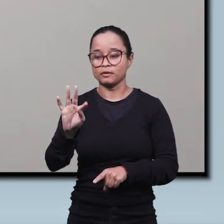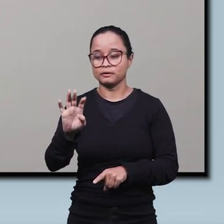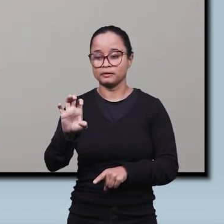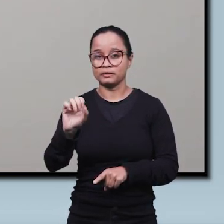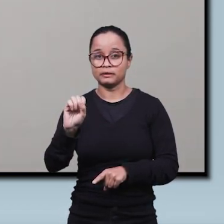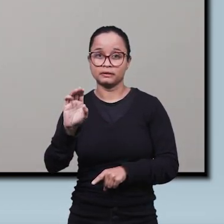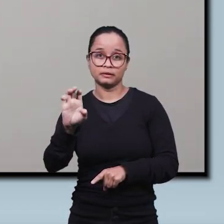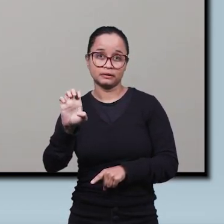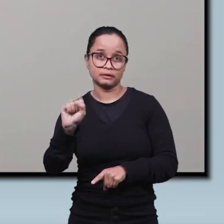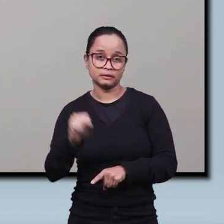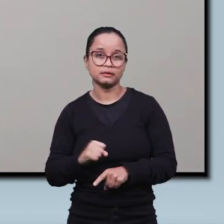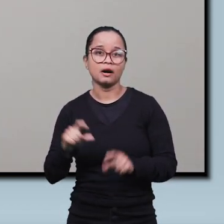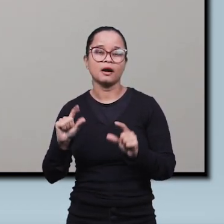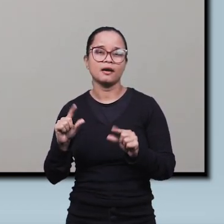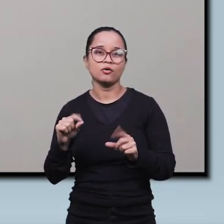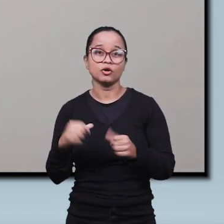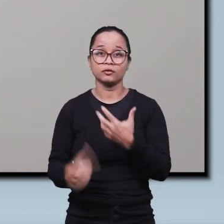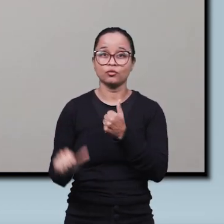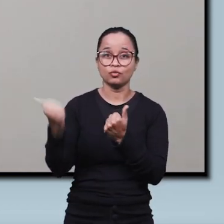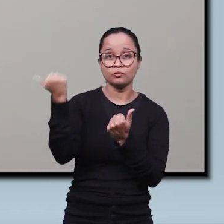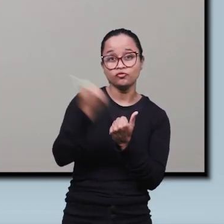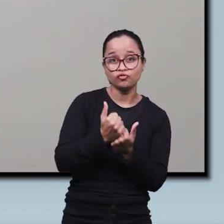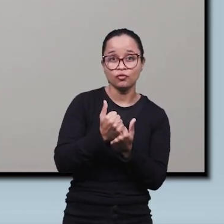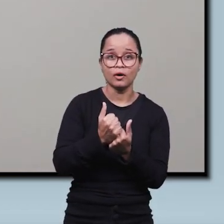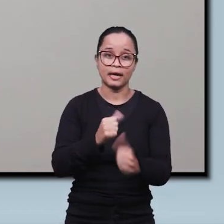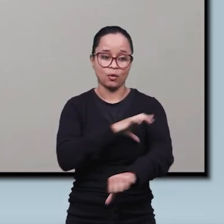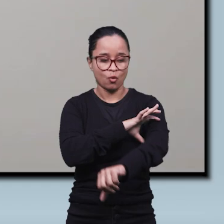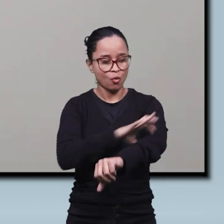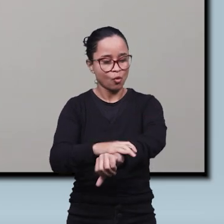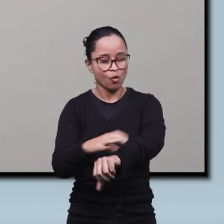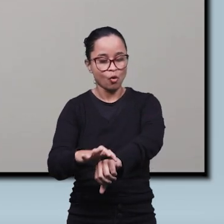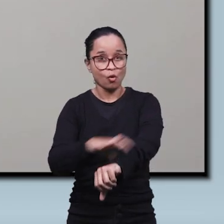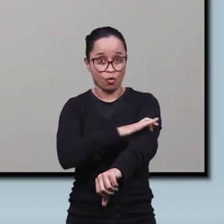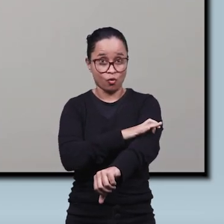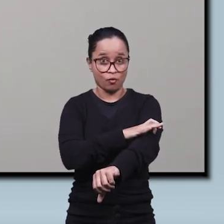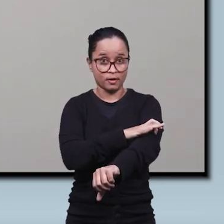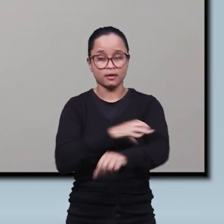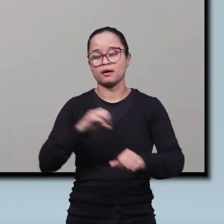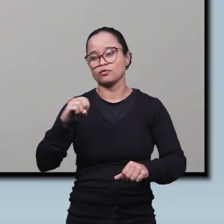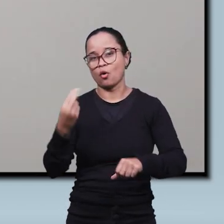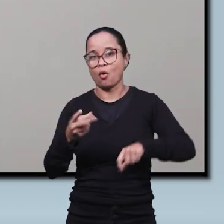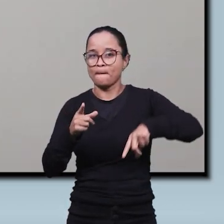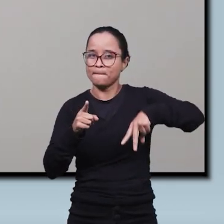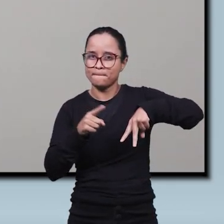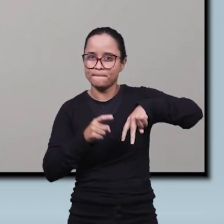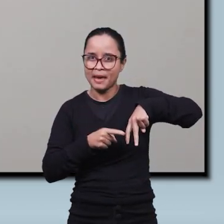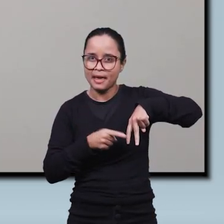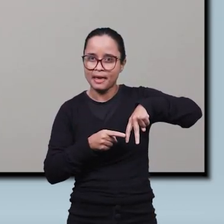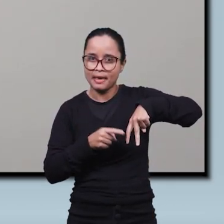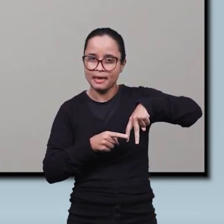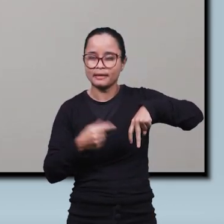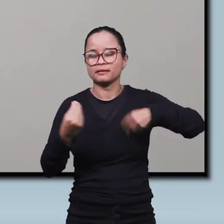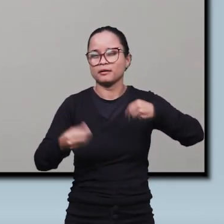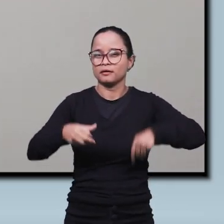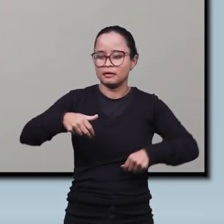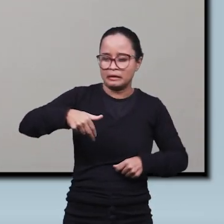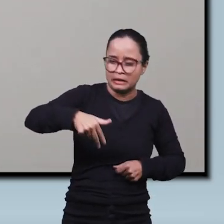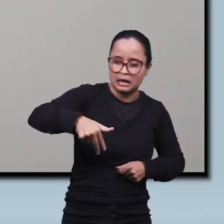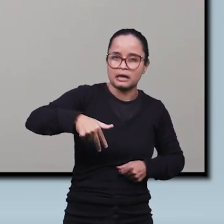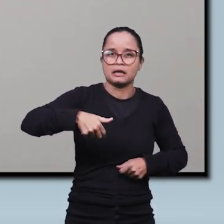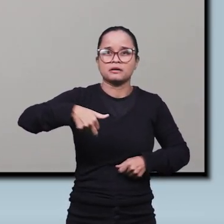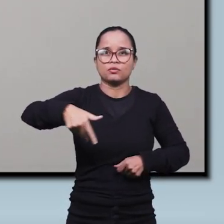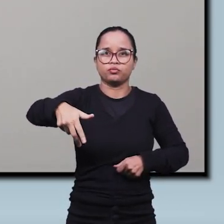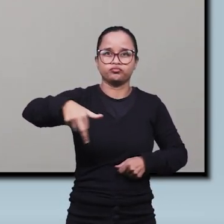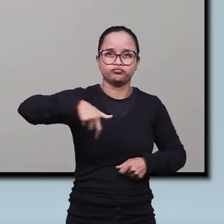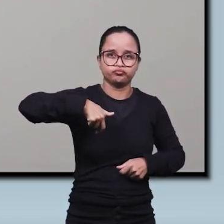são substituições de alguns membros e vão favorecer o fluxo de caminhada, o fluxo ir e